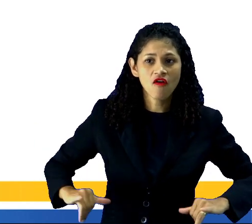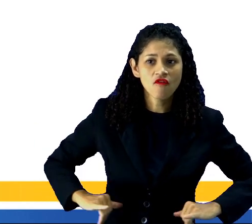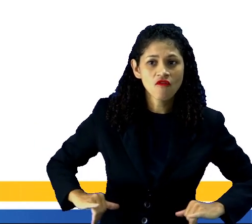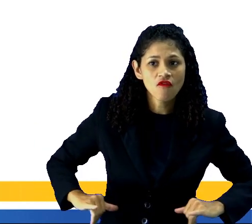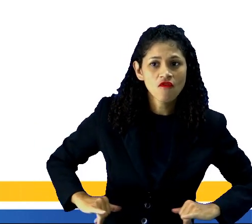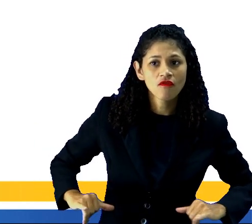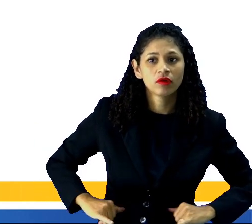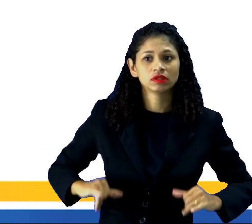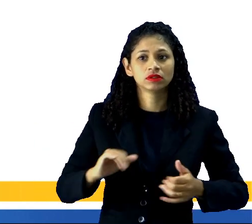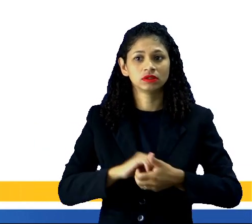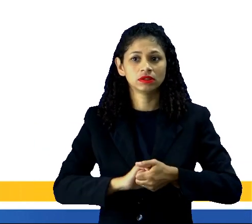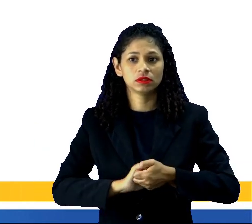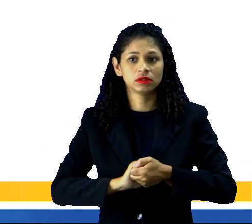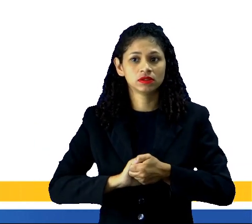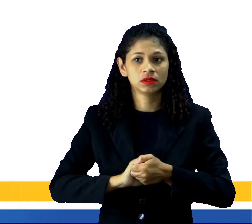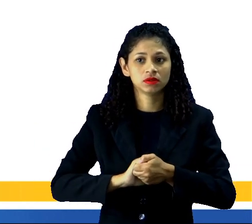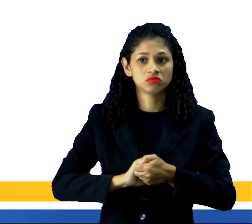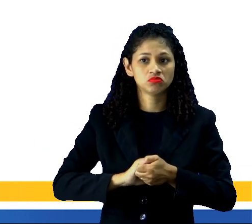como penhora humana.